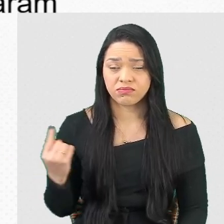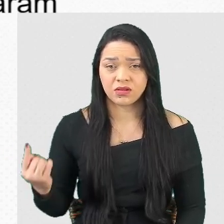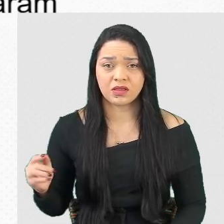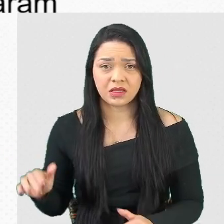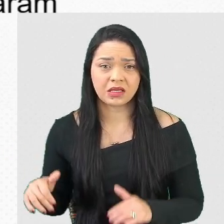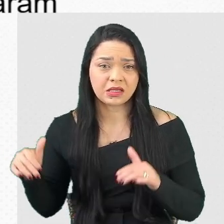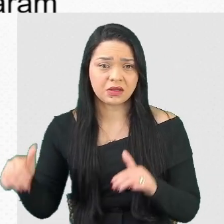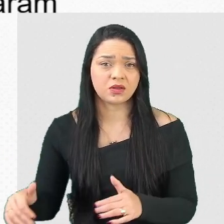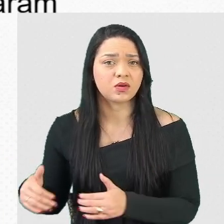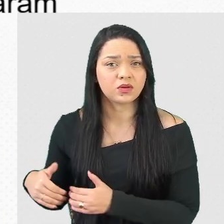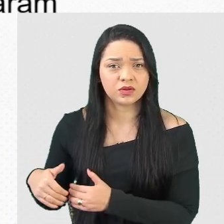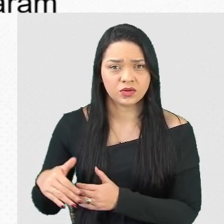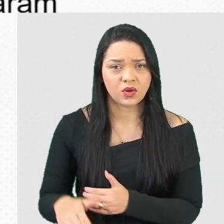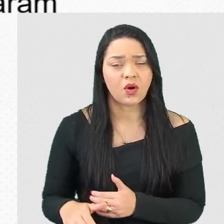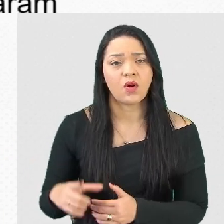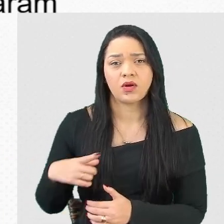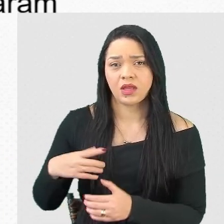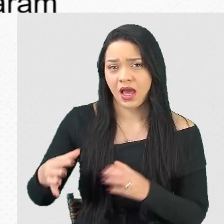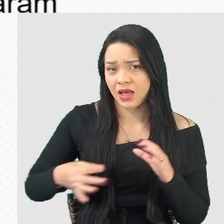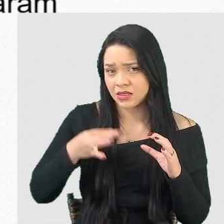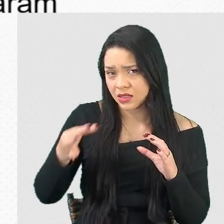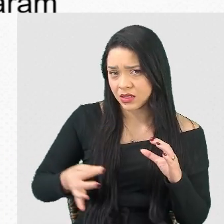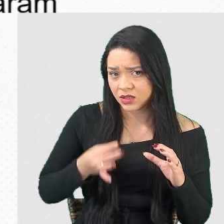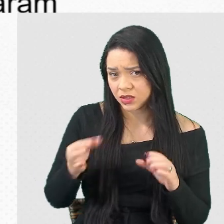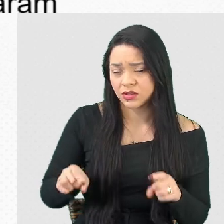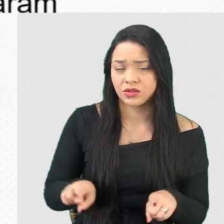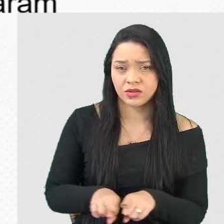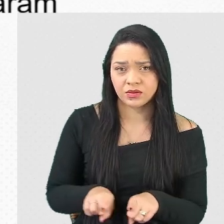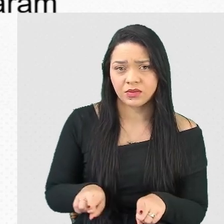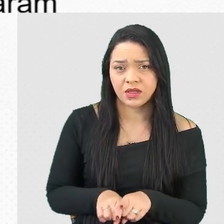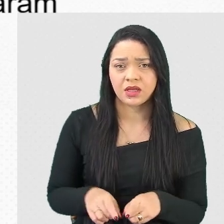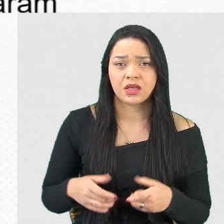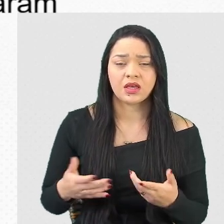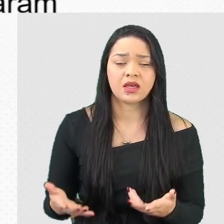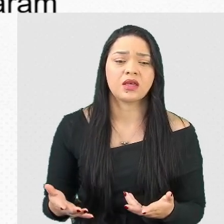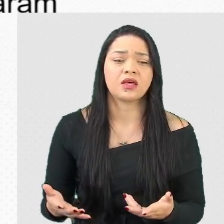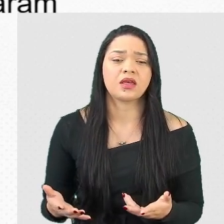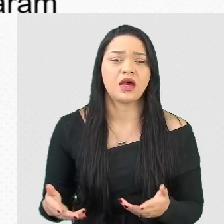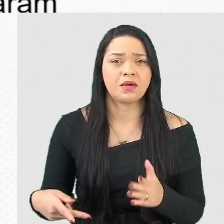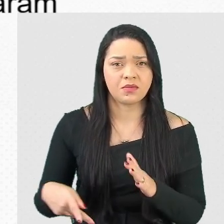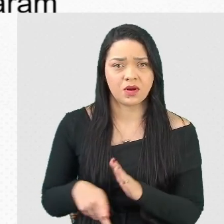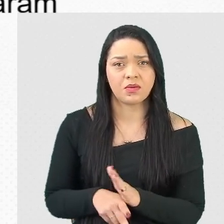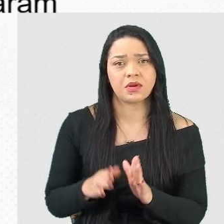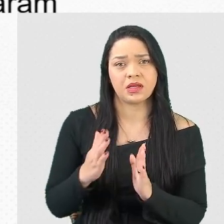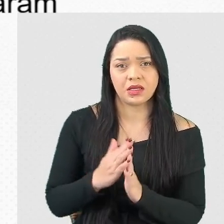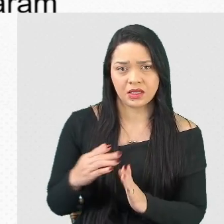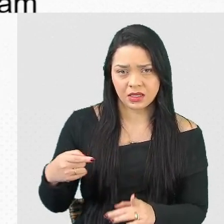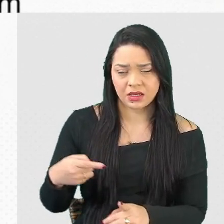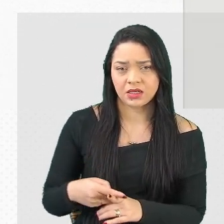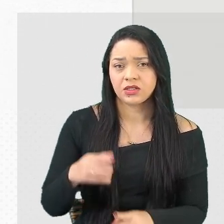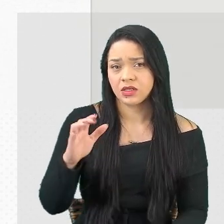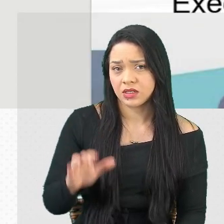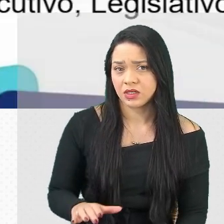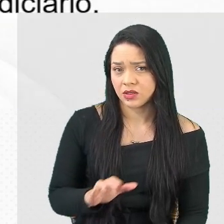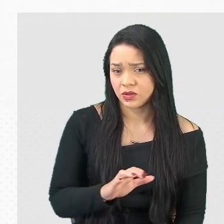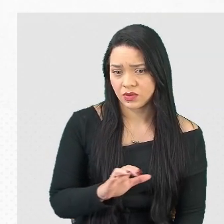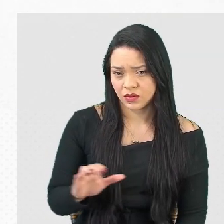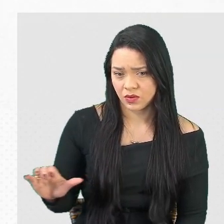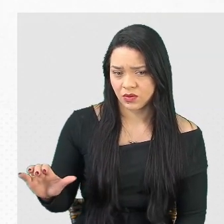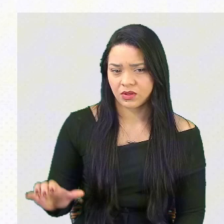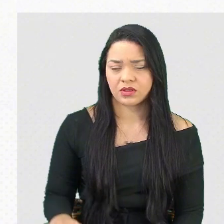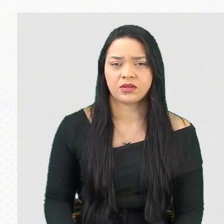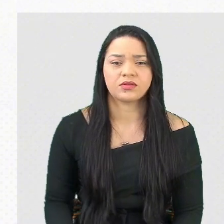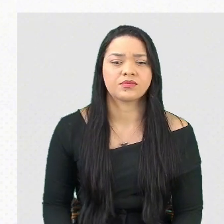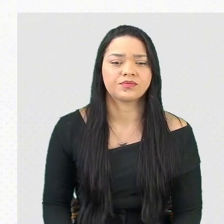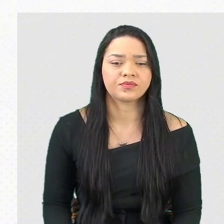por isso ele não continuou a fazer as suas críticas tanto ao absolutismo como também à própria Igreja Católica.